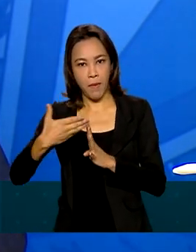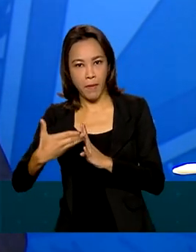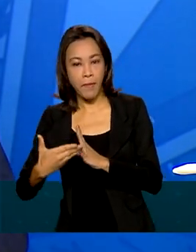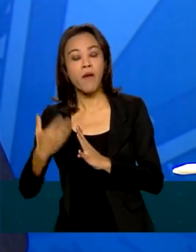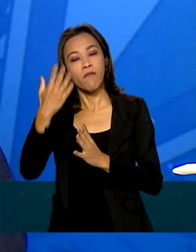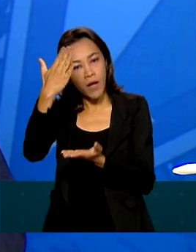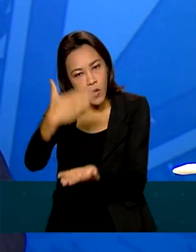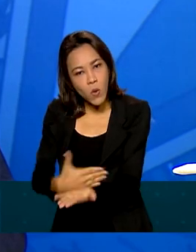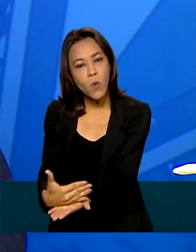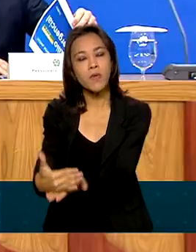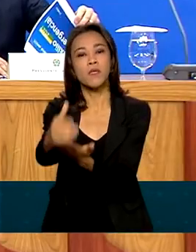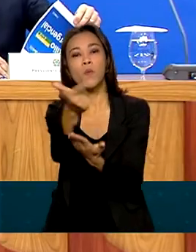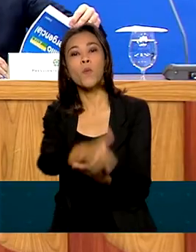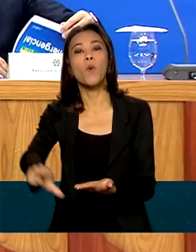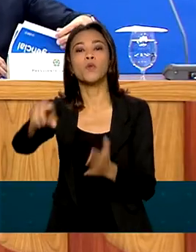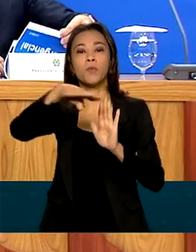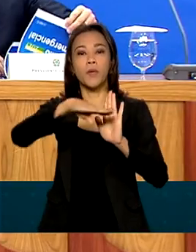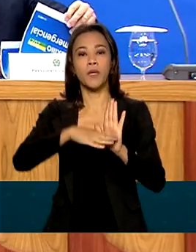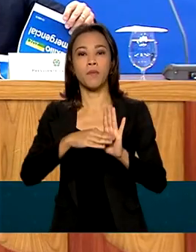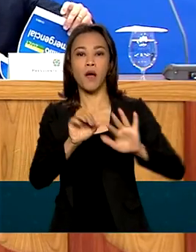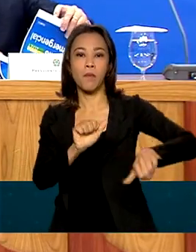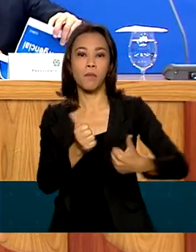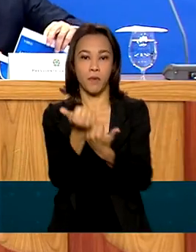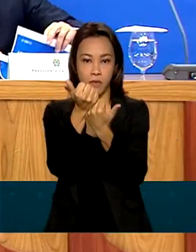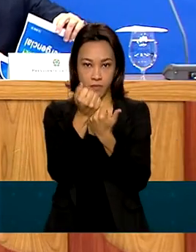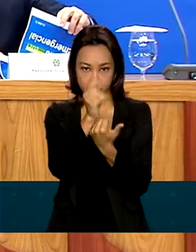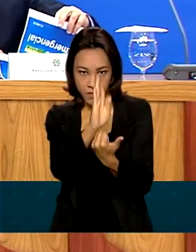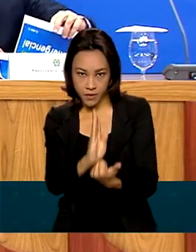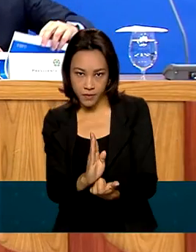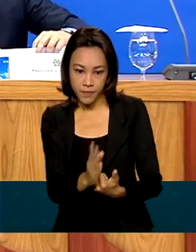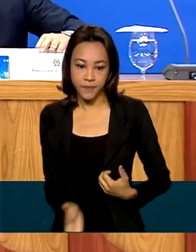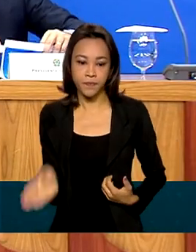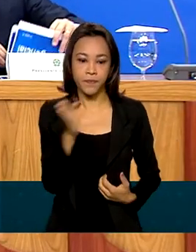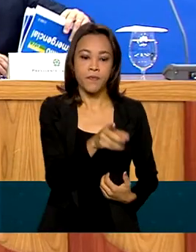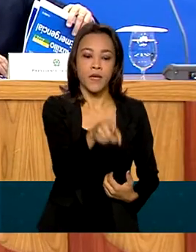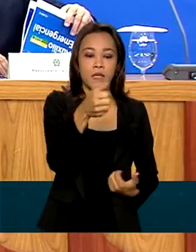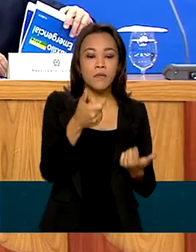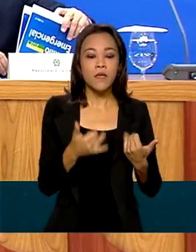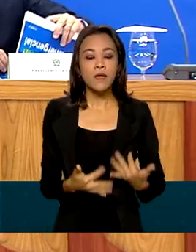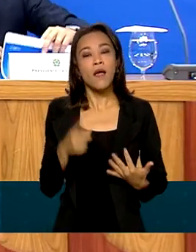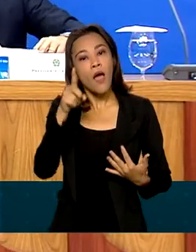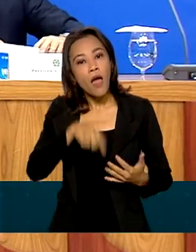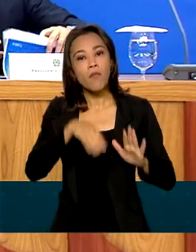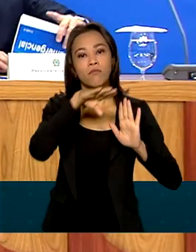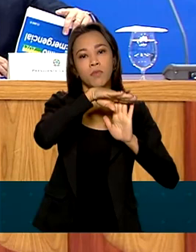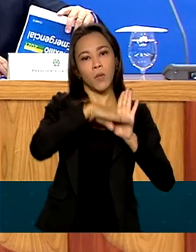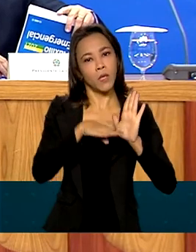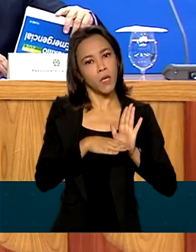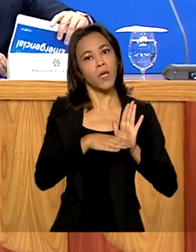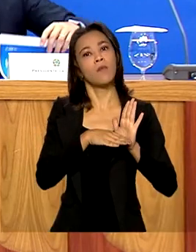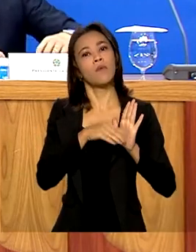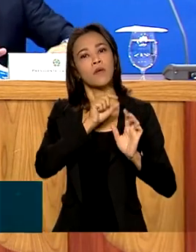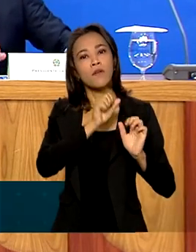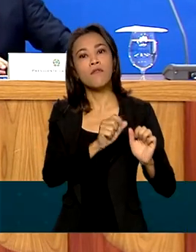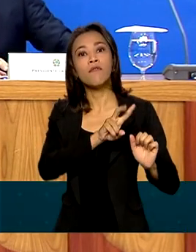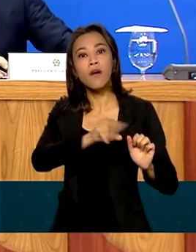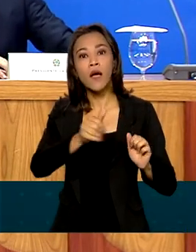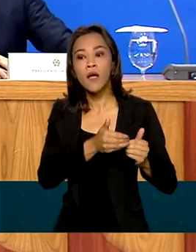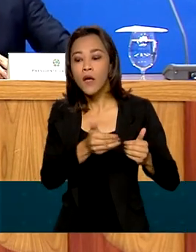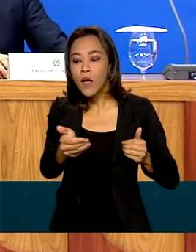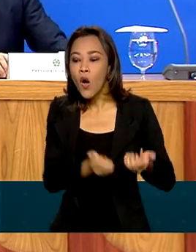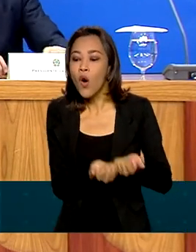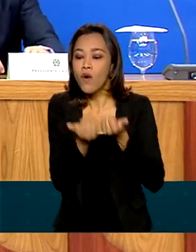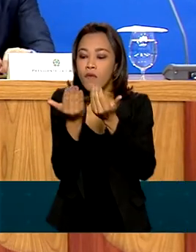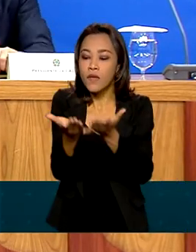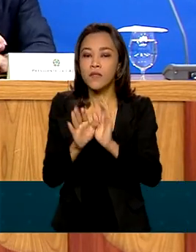programa Auxílio Brasil. Um programa social integrado, robusto, para que possa não apenas oferecer uma teia de